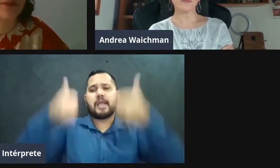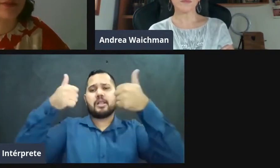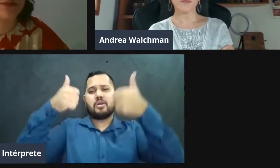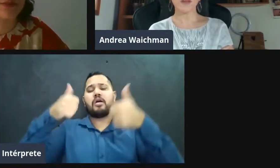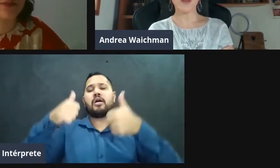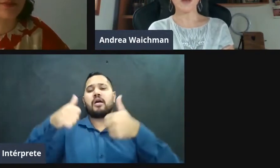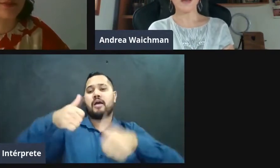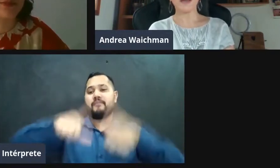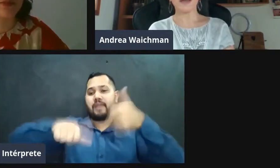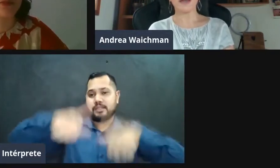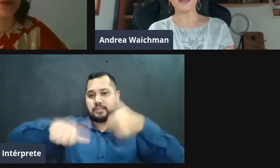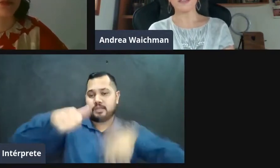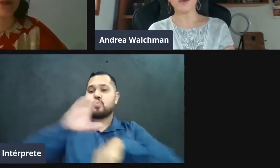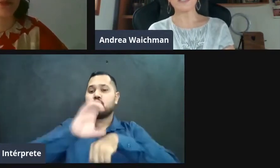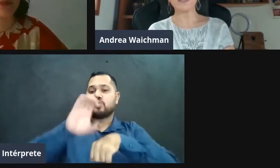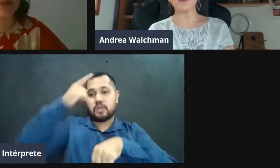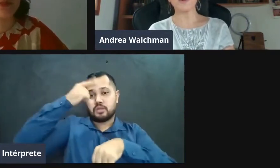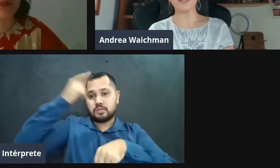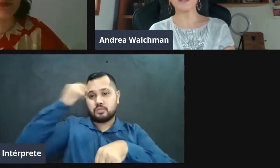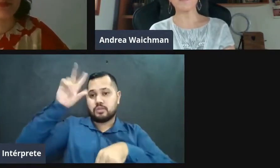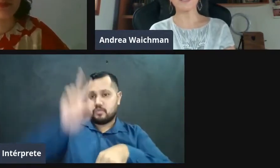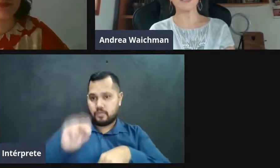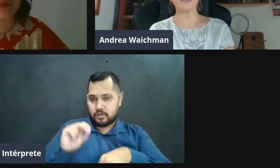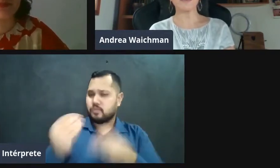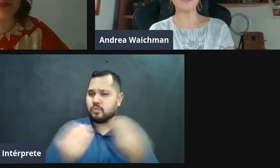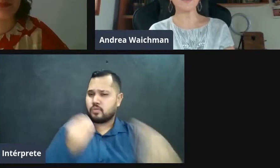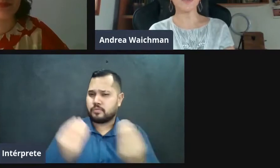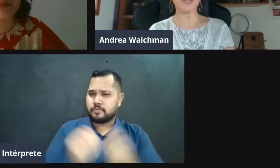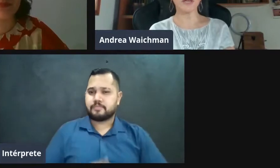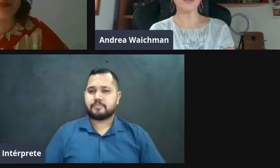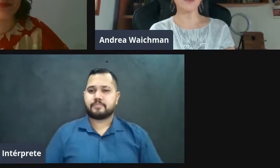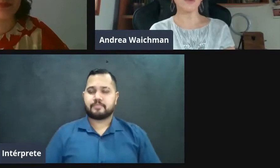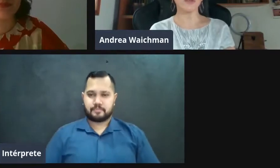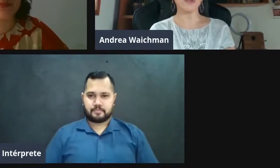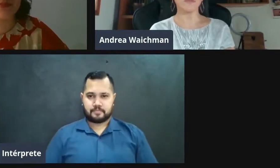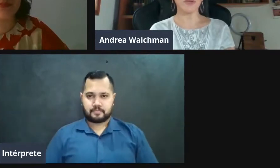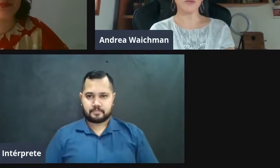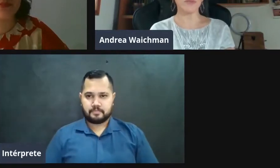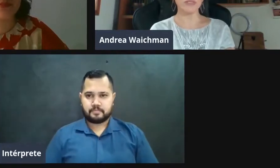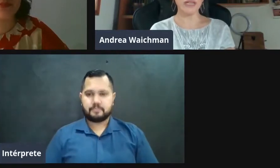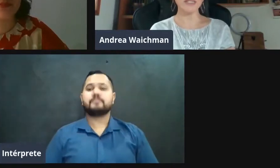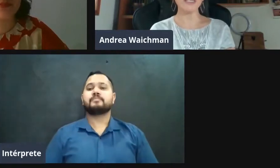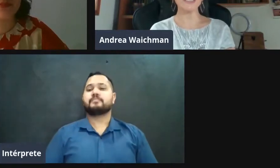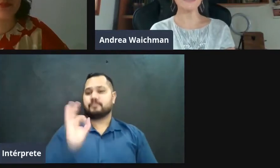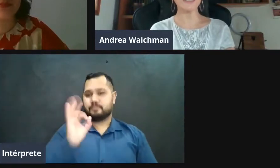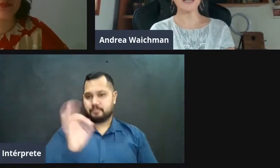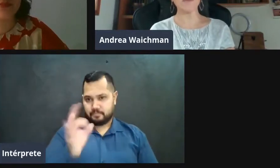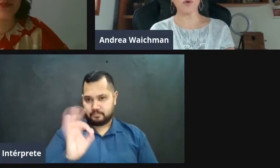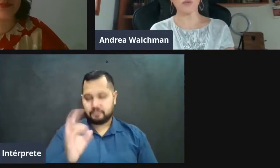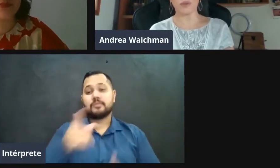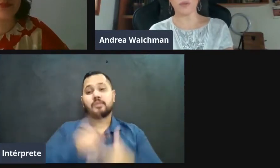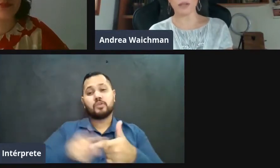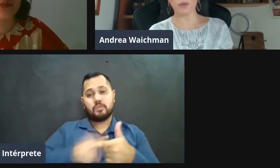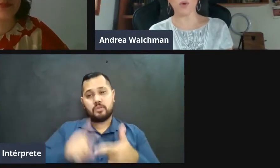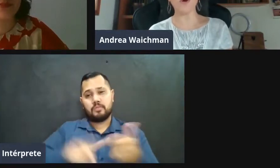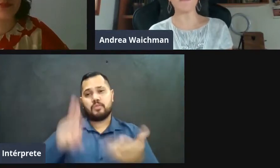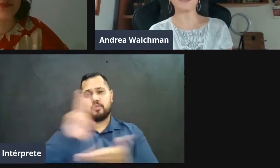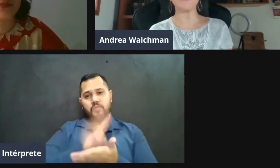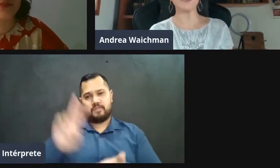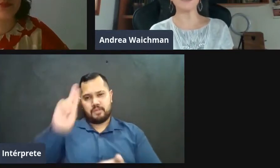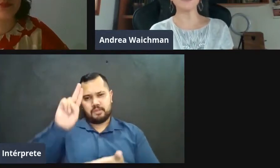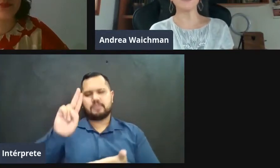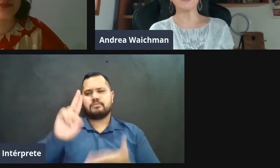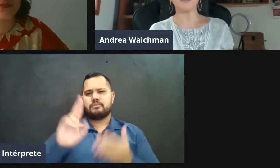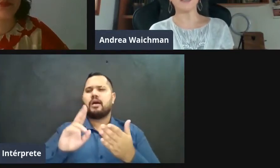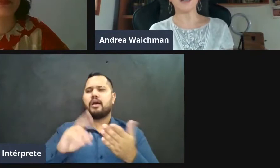meio. Então, esse é um problema que vem sendo enfrentado pela universidade e se agravou, de fato, com